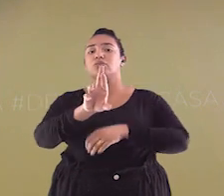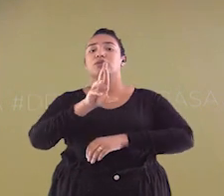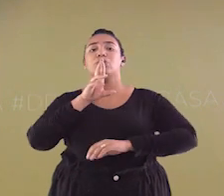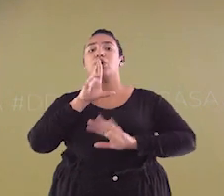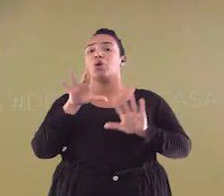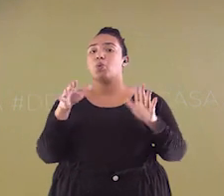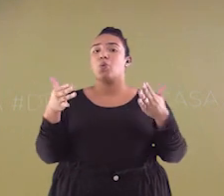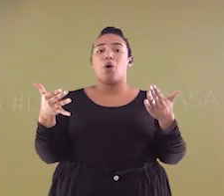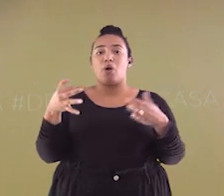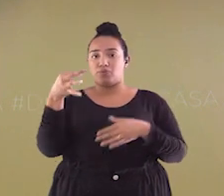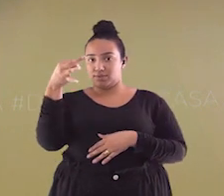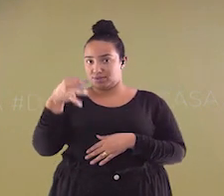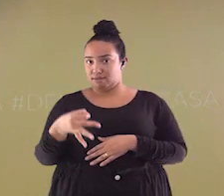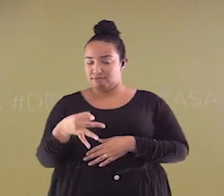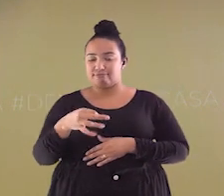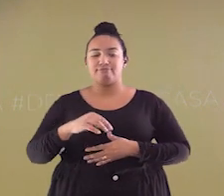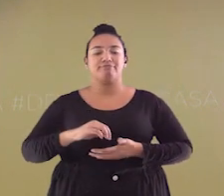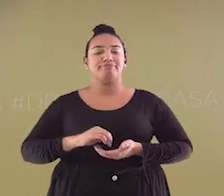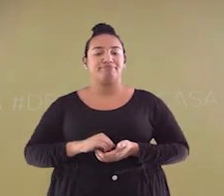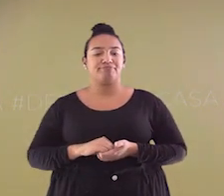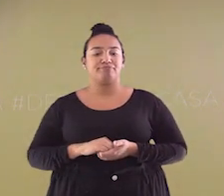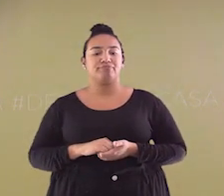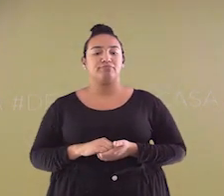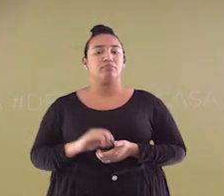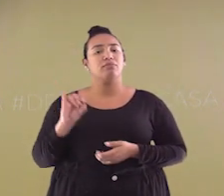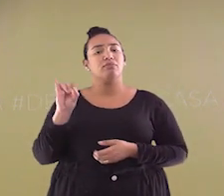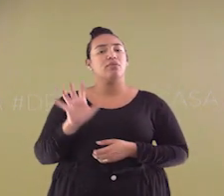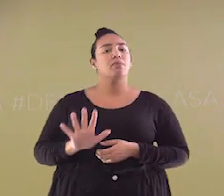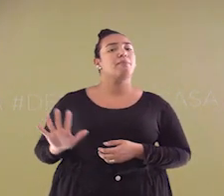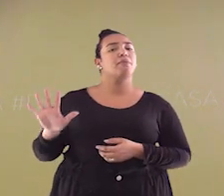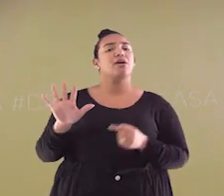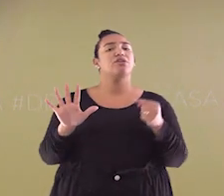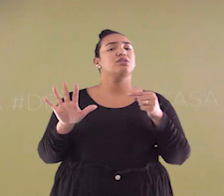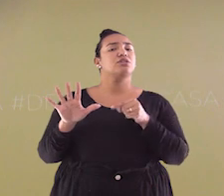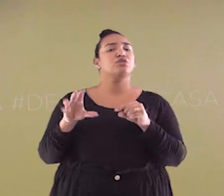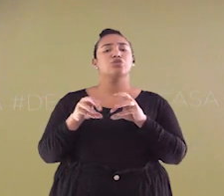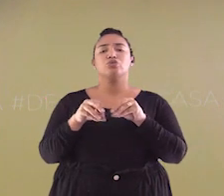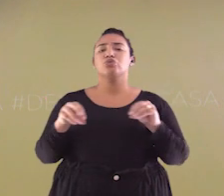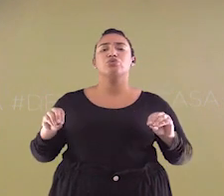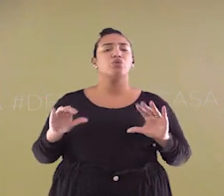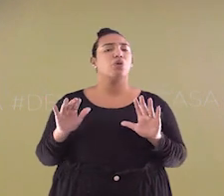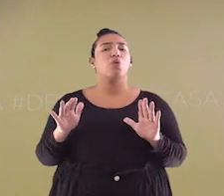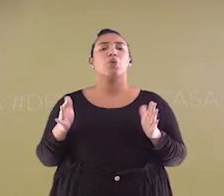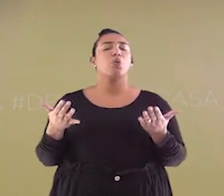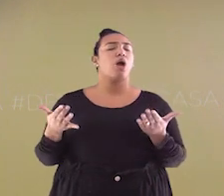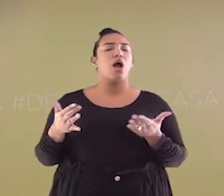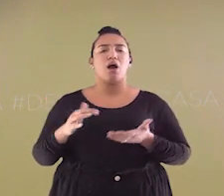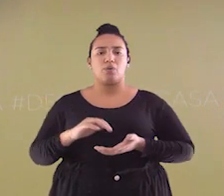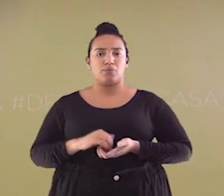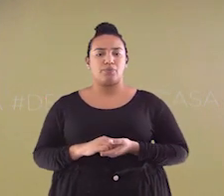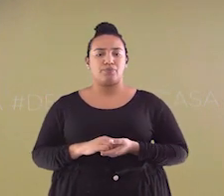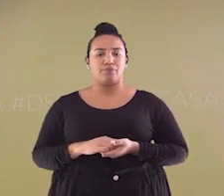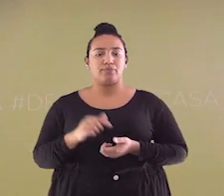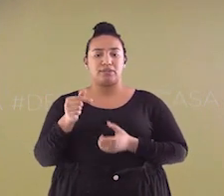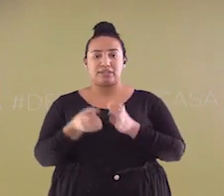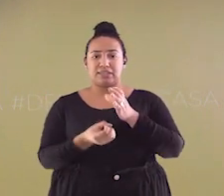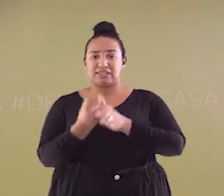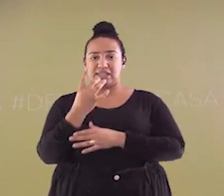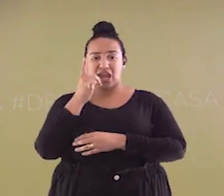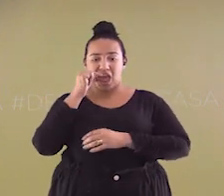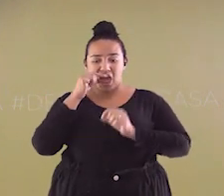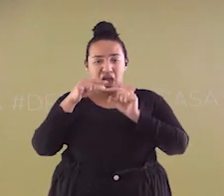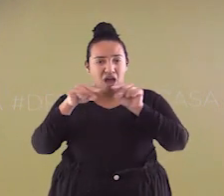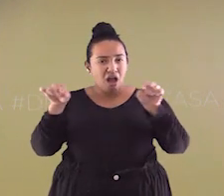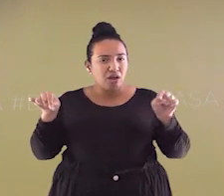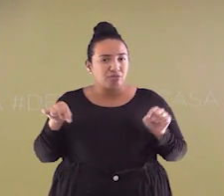é, ok? Que tipo de solo é esse que aparece na imagem que acaba formando